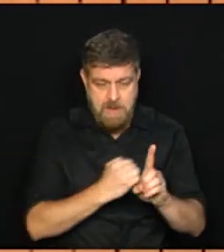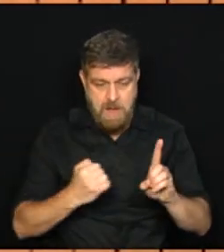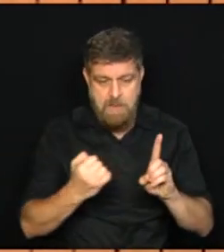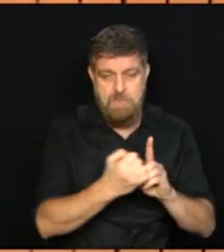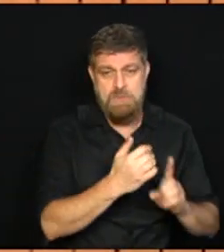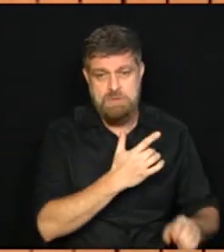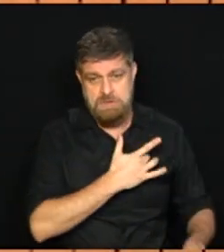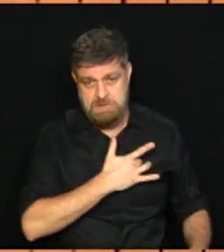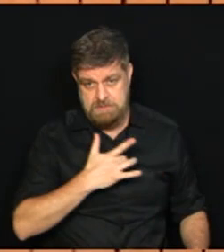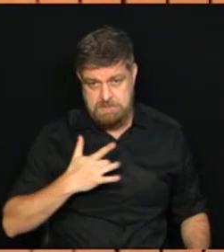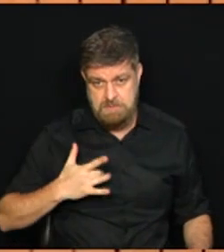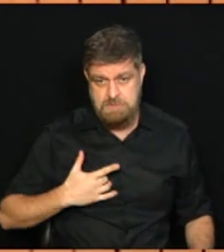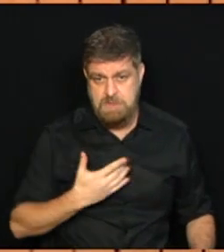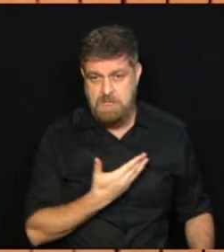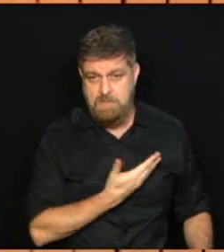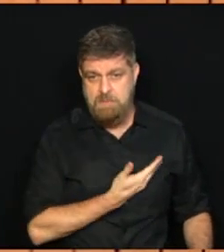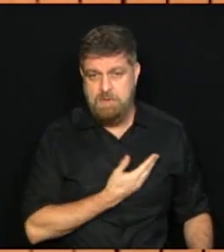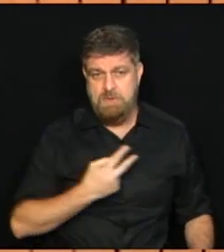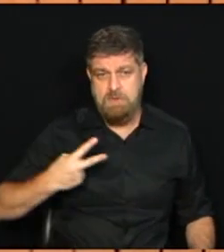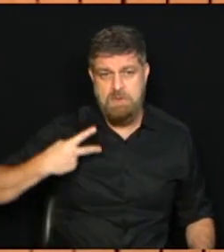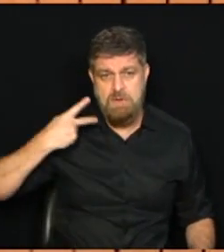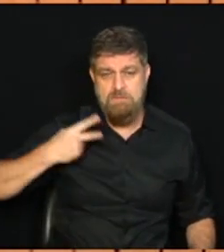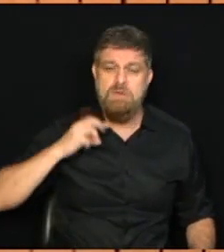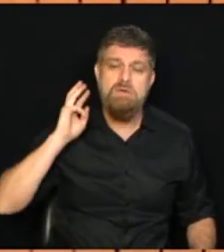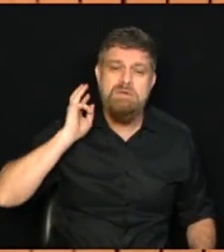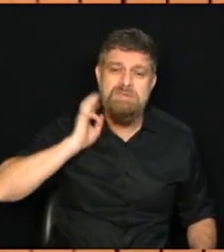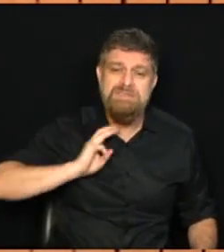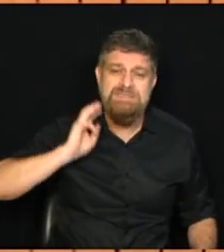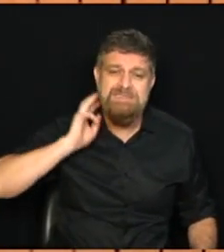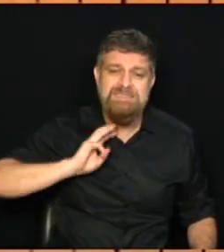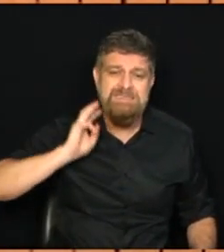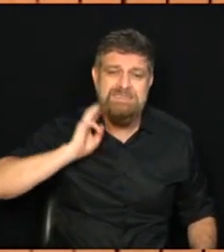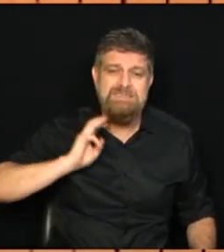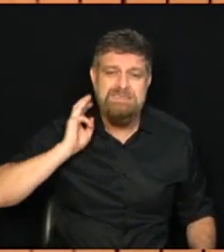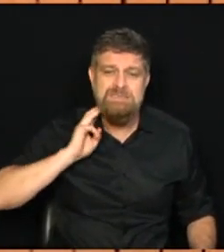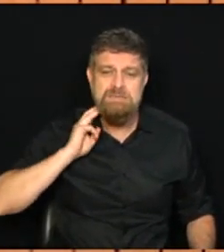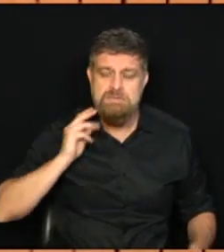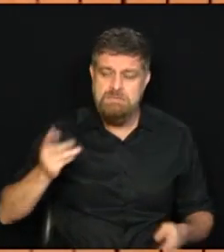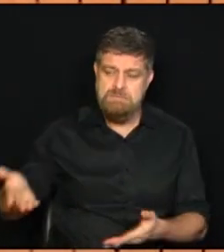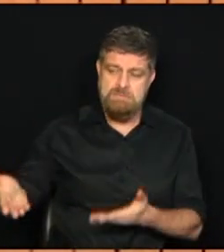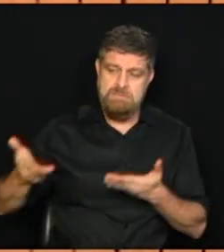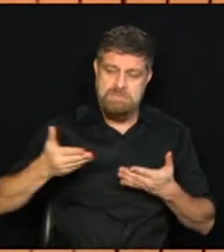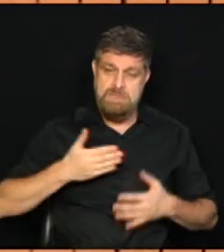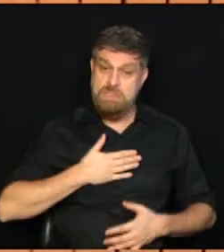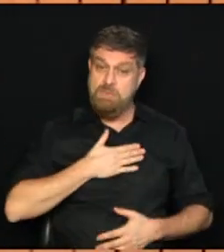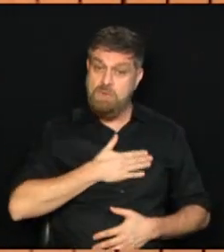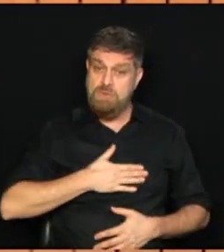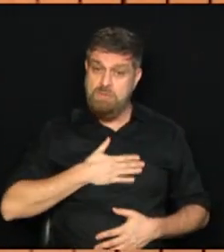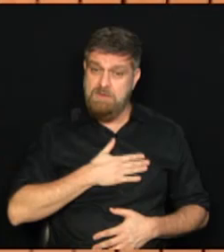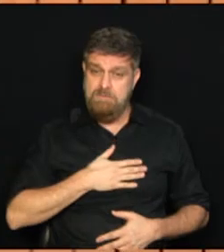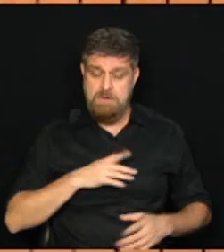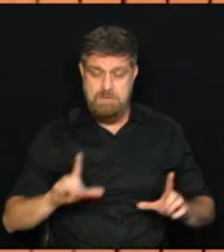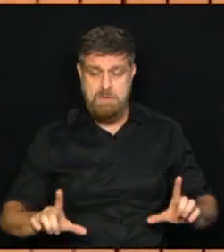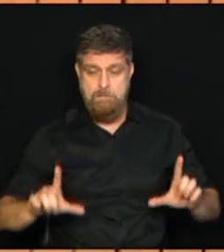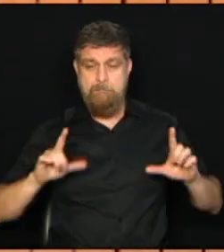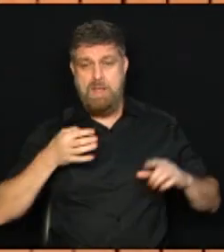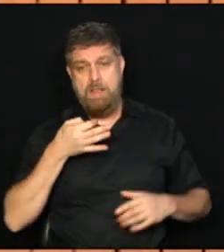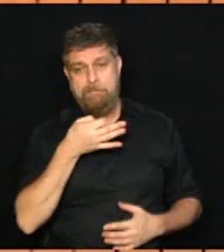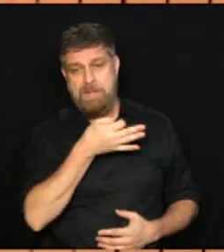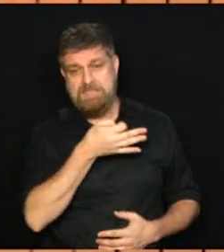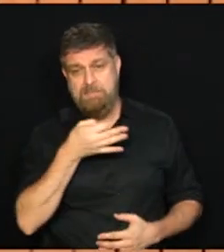meu amigo, vereador Cecílio Santos. Vereador, seja muito bem-vindo. A palavra é de Vossa